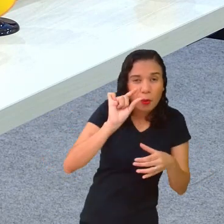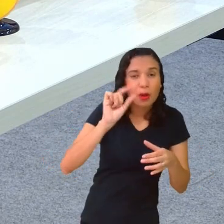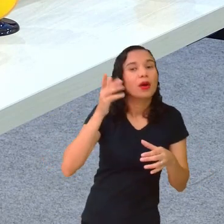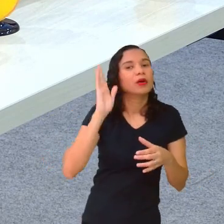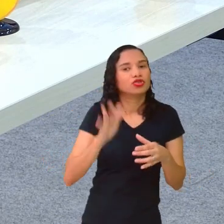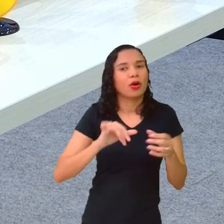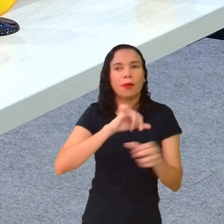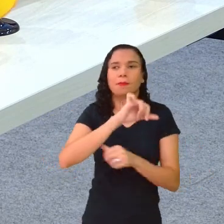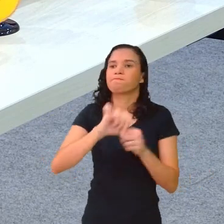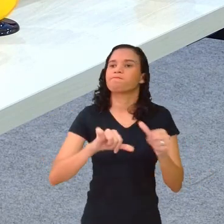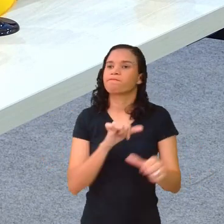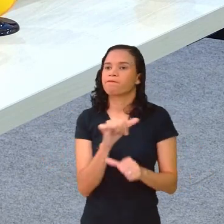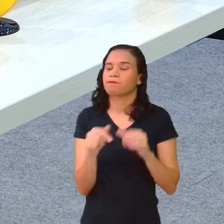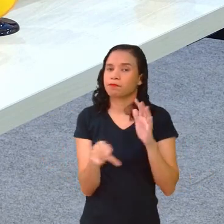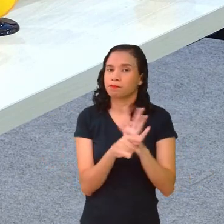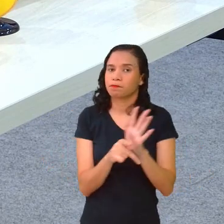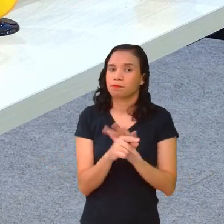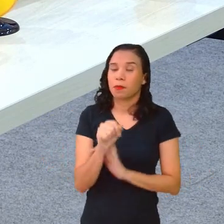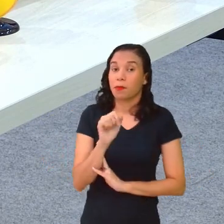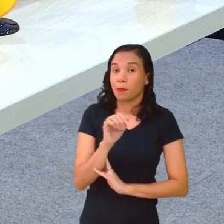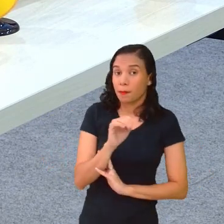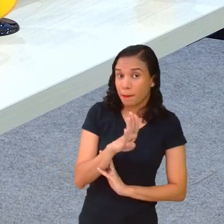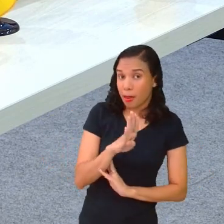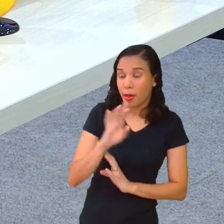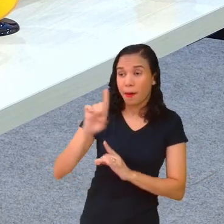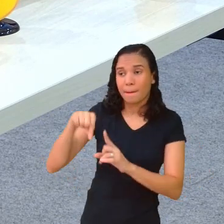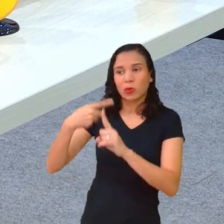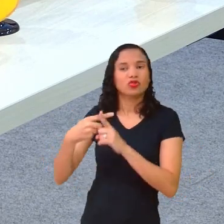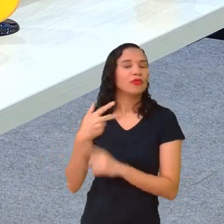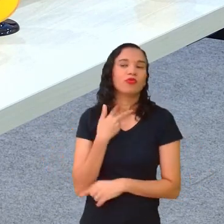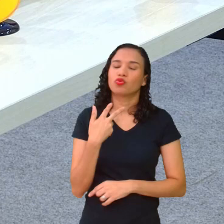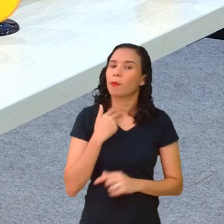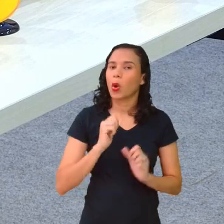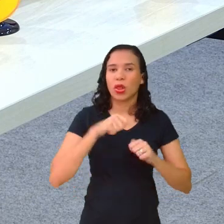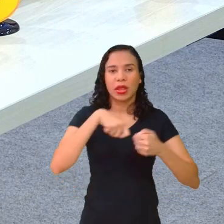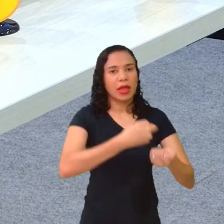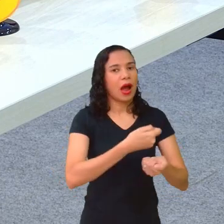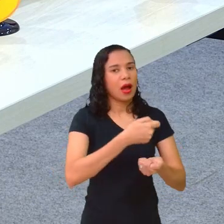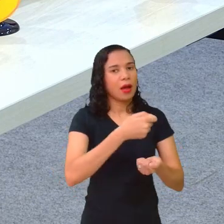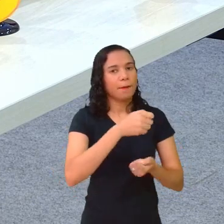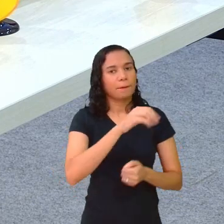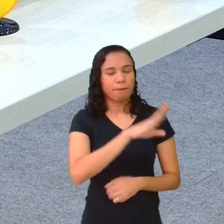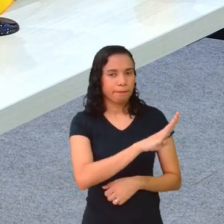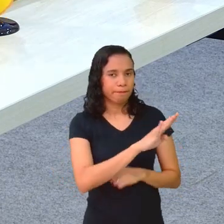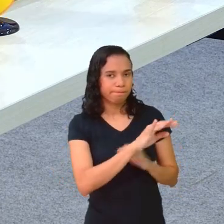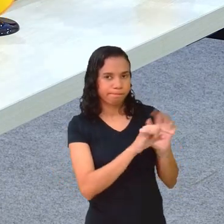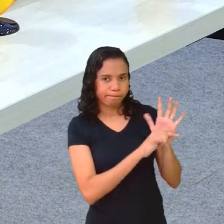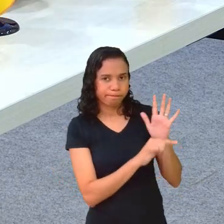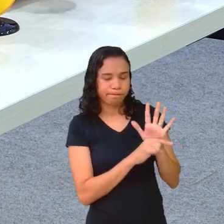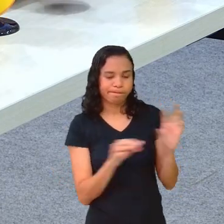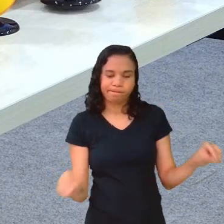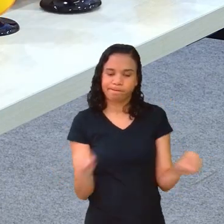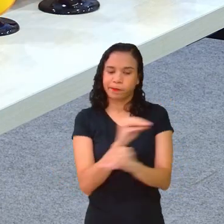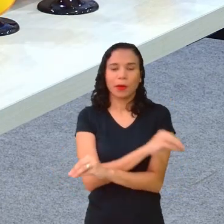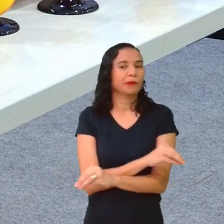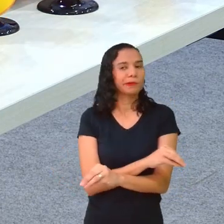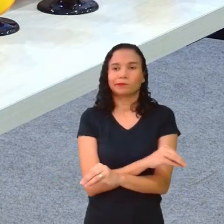glitter. Modificou. Então, o B positivo não pode doar para o B negativo. E assim,